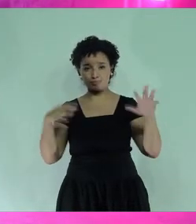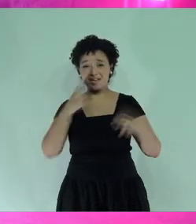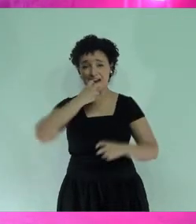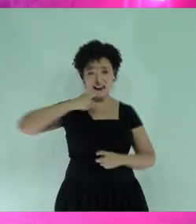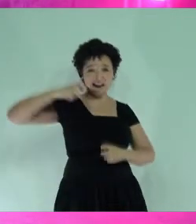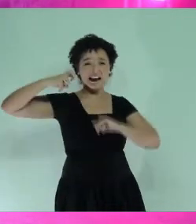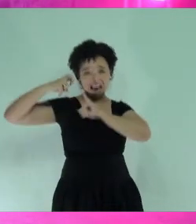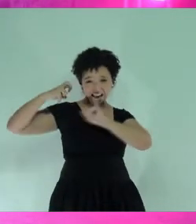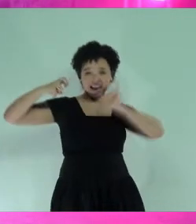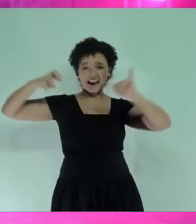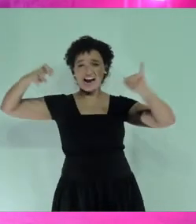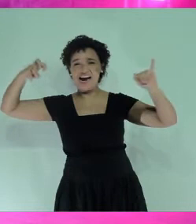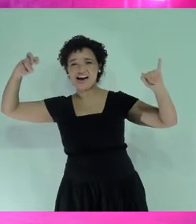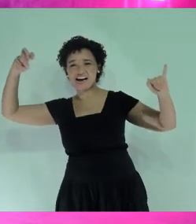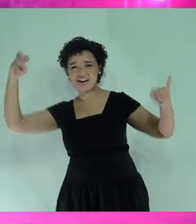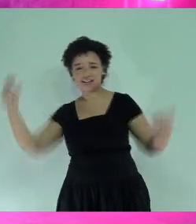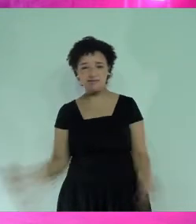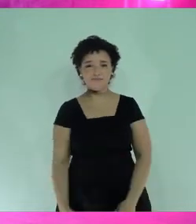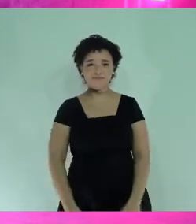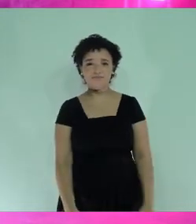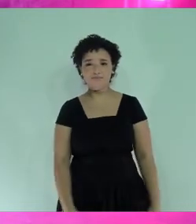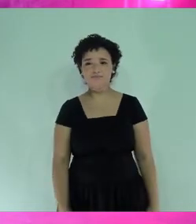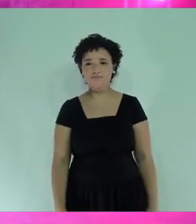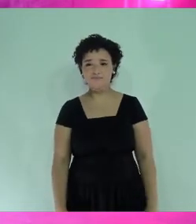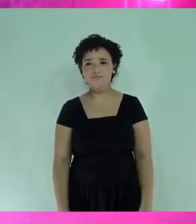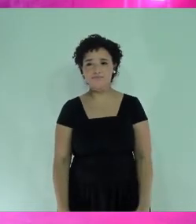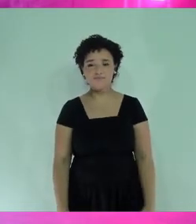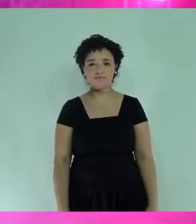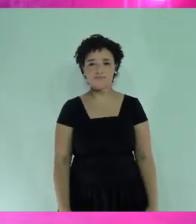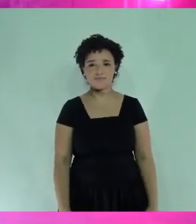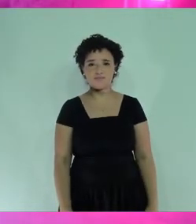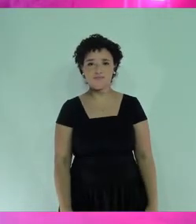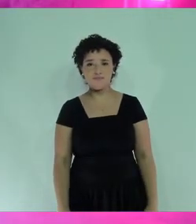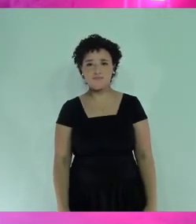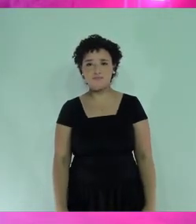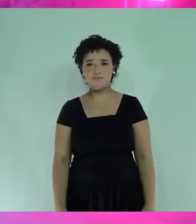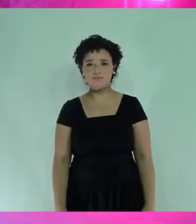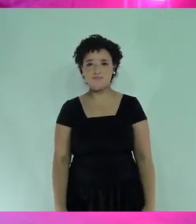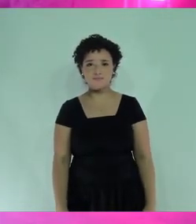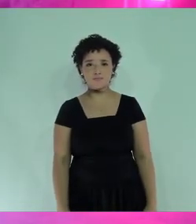Thank you.